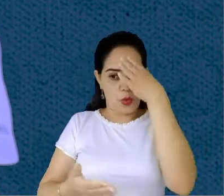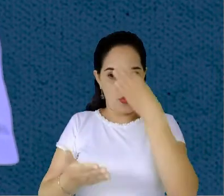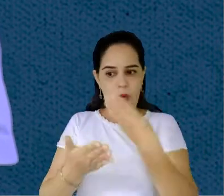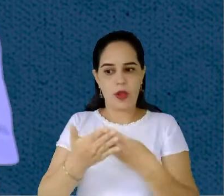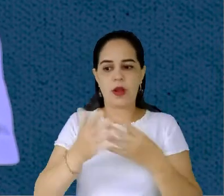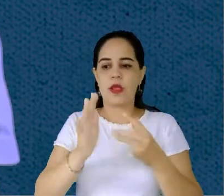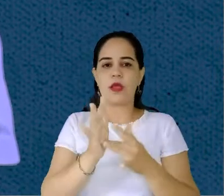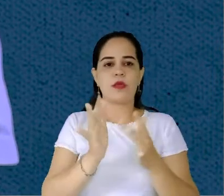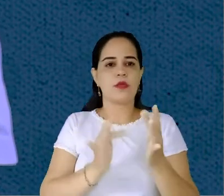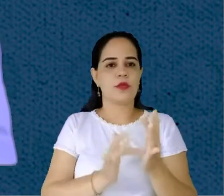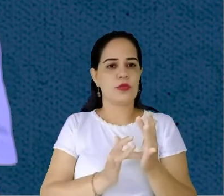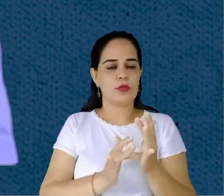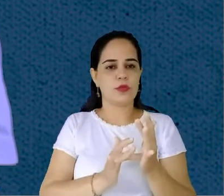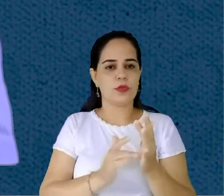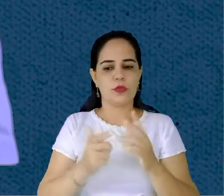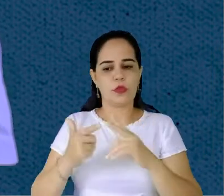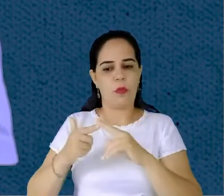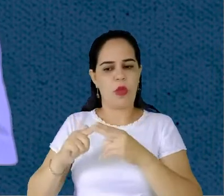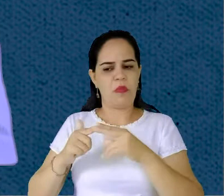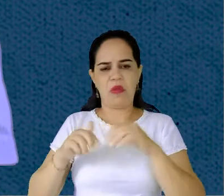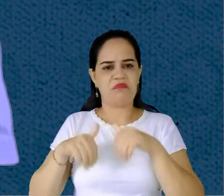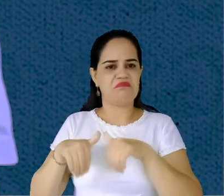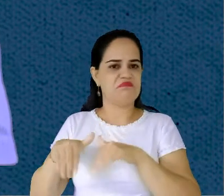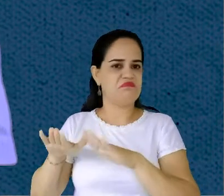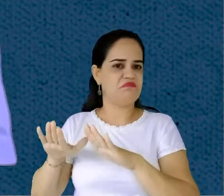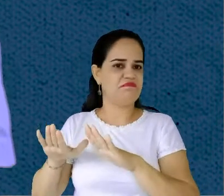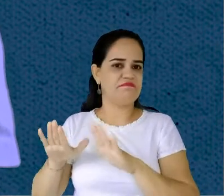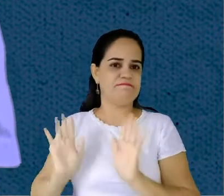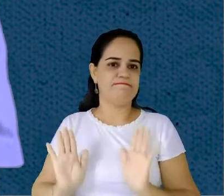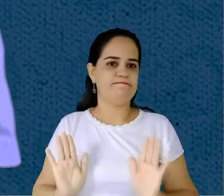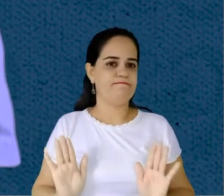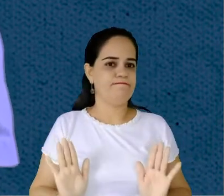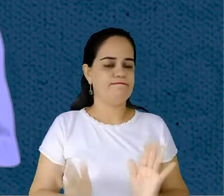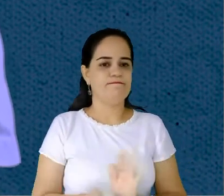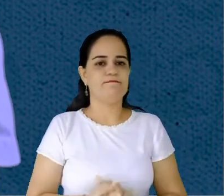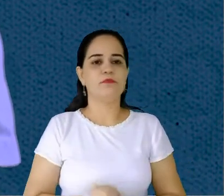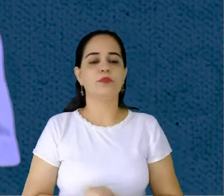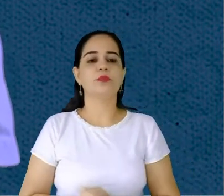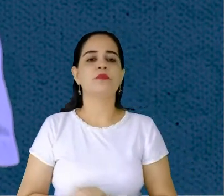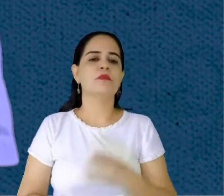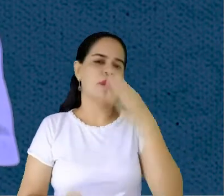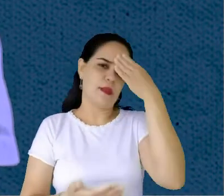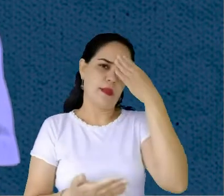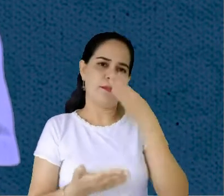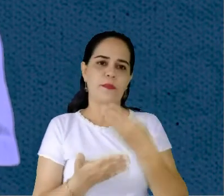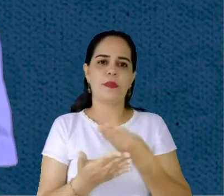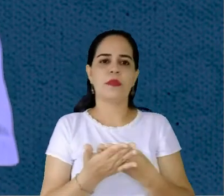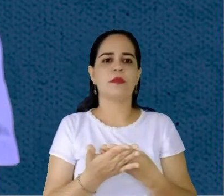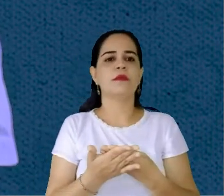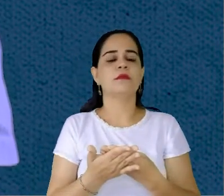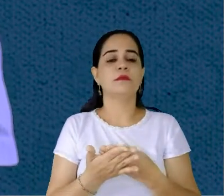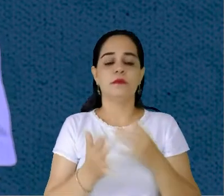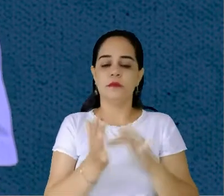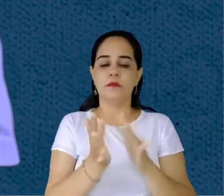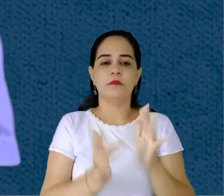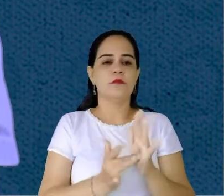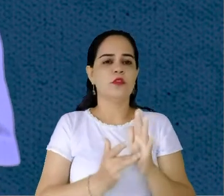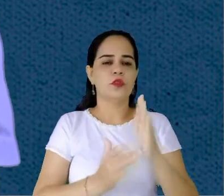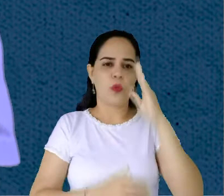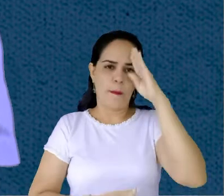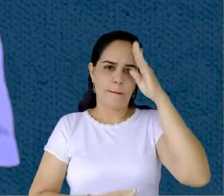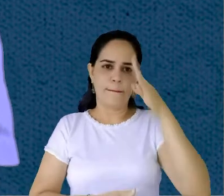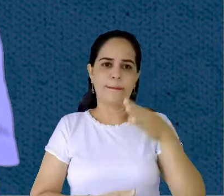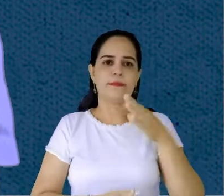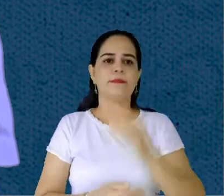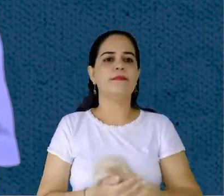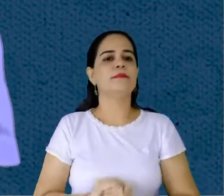ser circuncidados. Não precisavam, embora não fossem, não precisavam. Tá? Bastava só